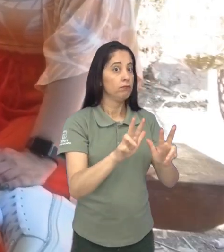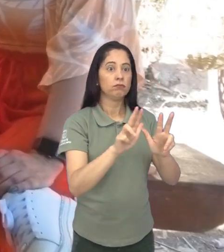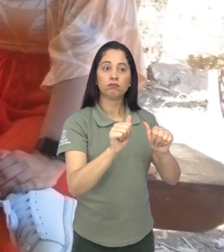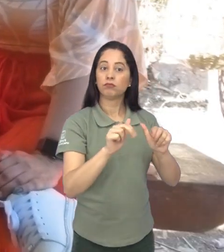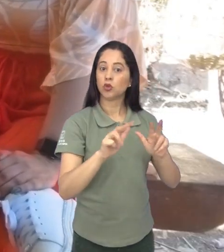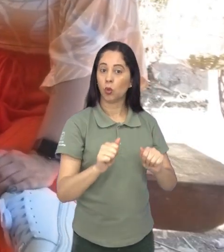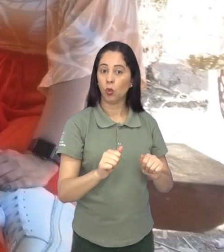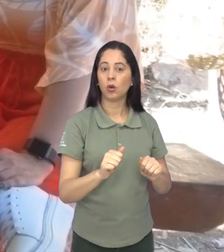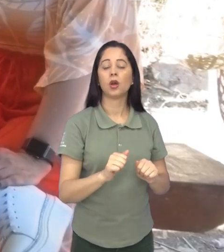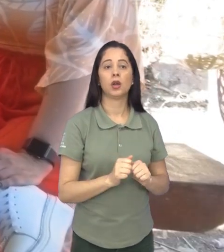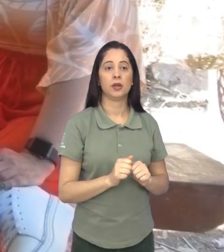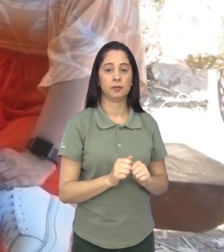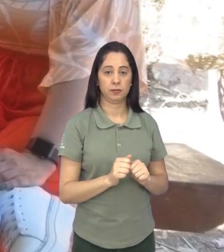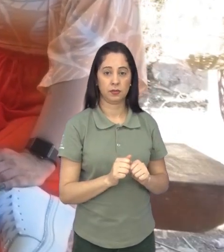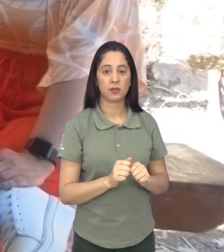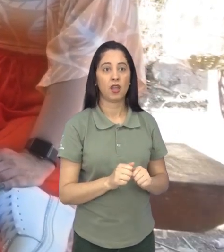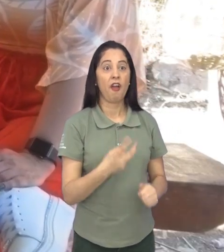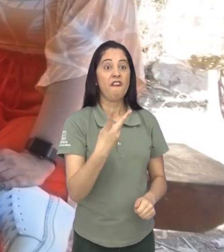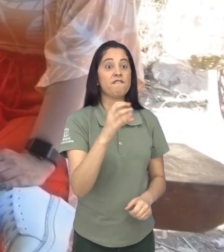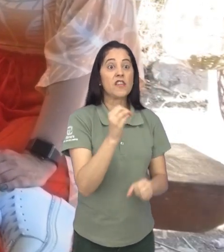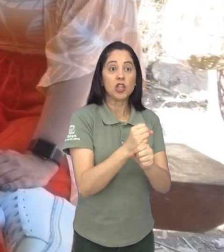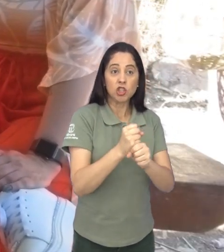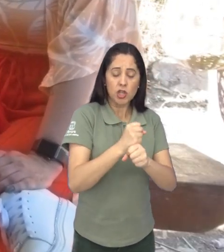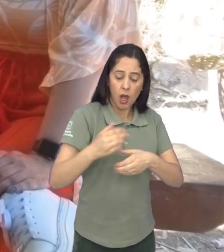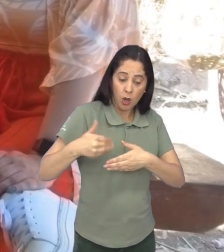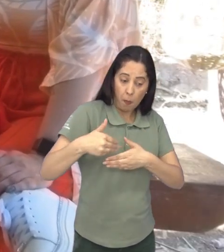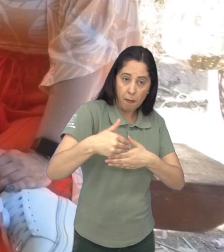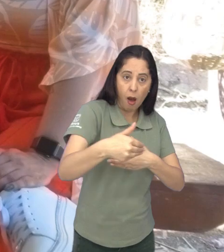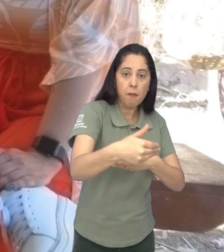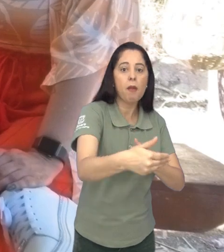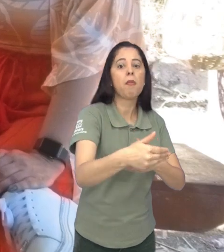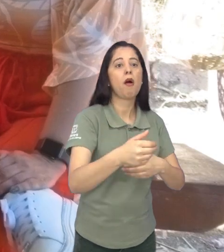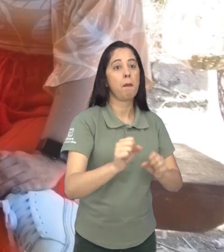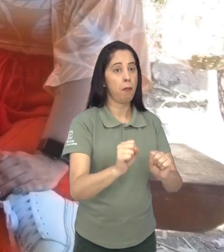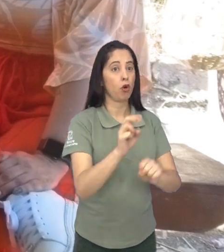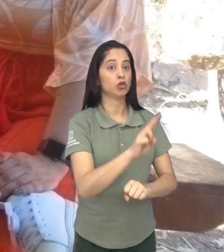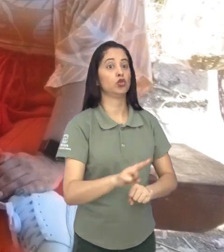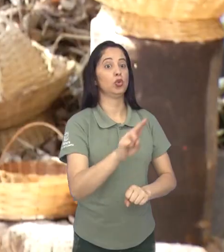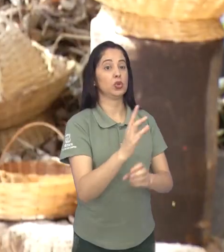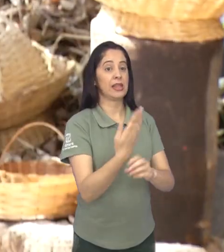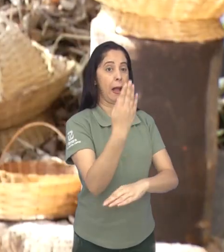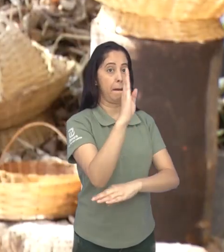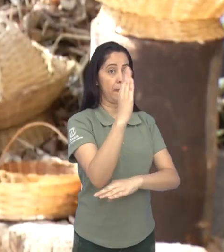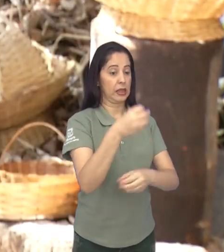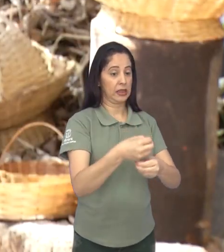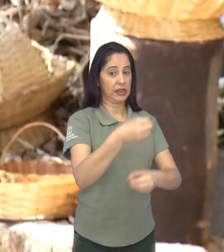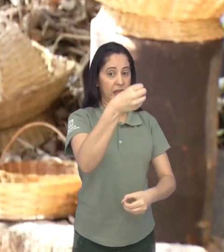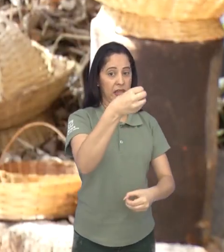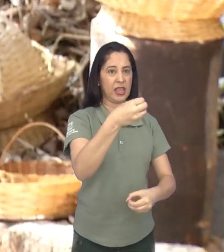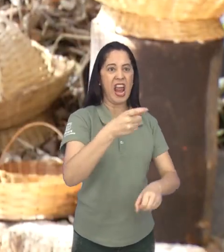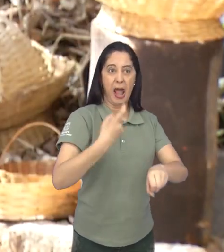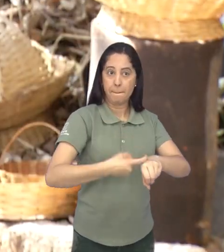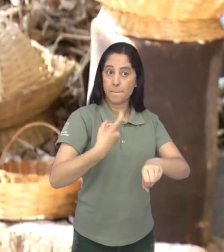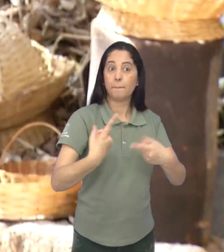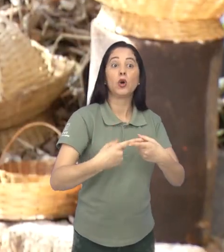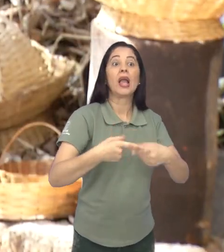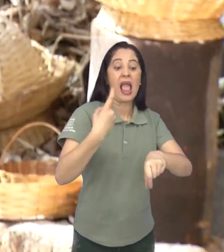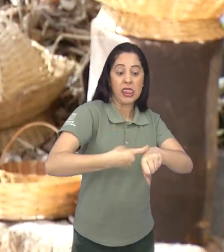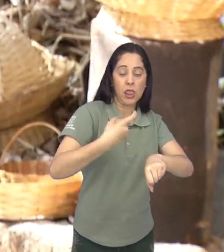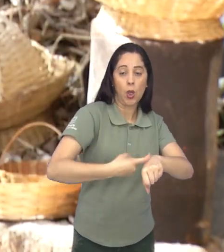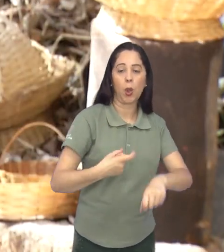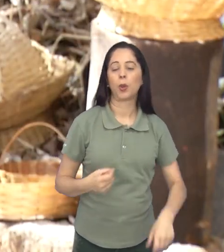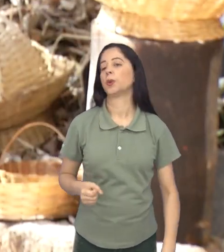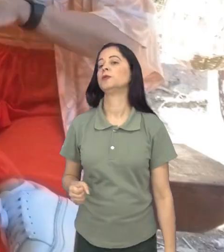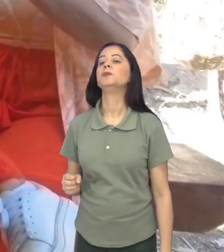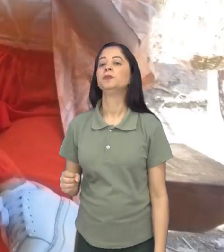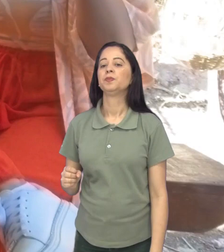tenho peças aí que sem verniz ele dura mais de 20 anos em uso. Entendeu? Então, é bem